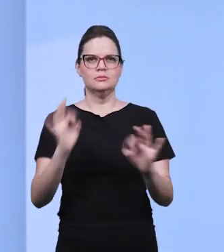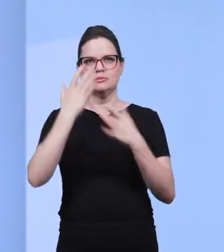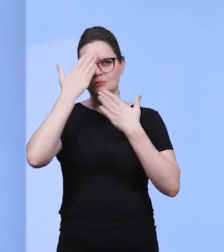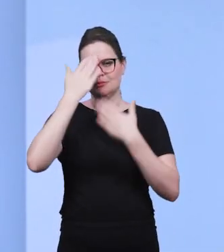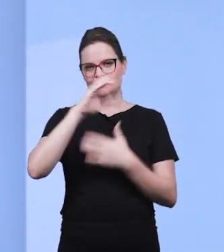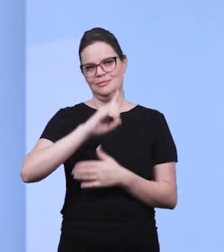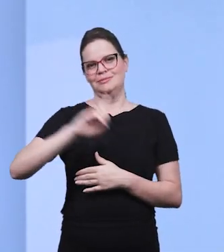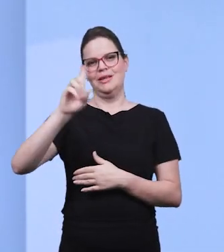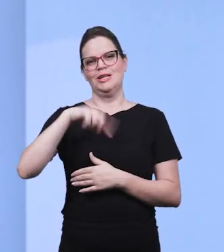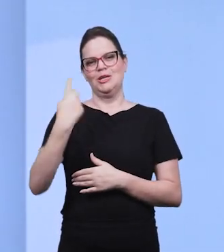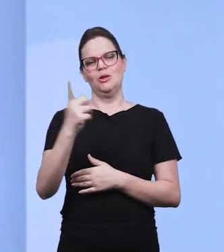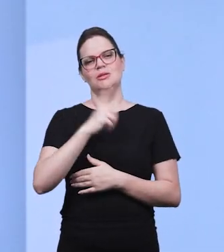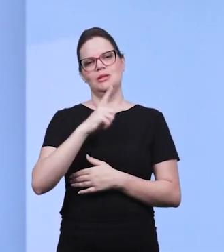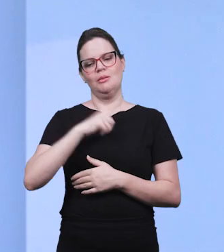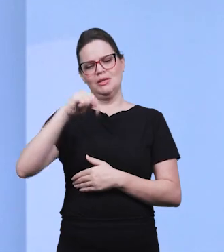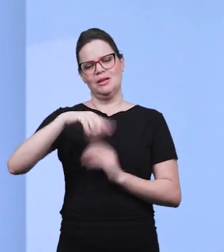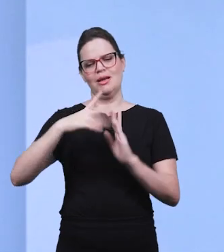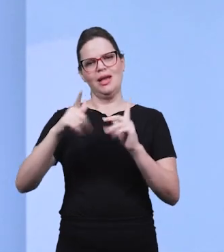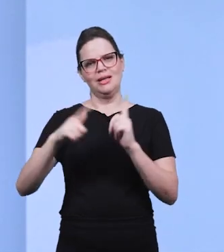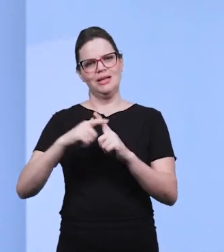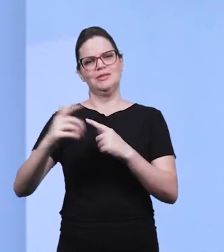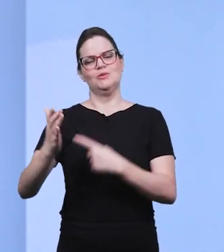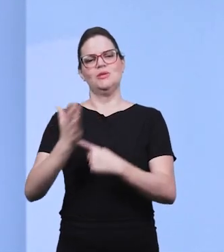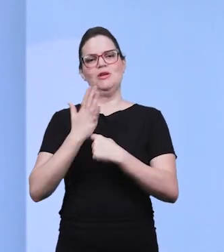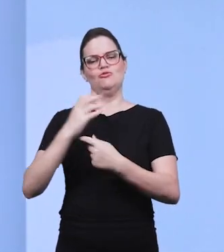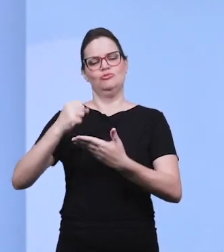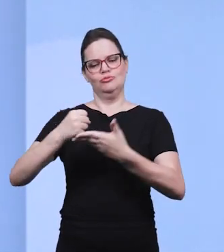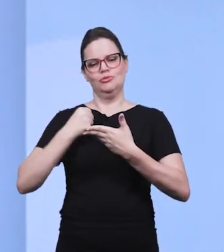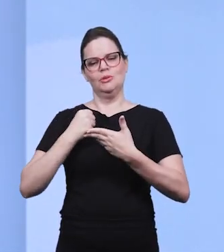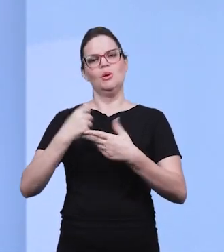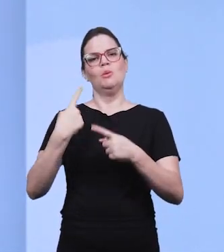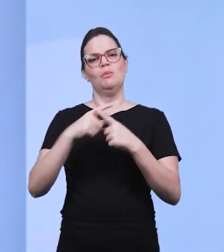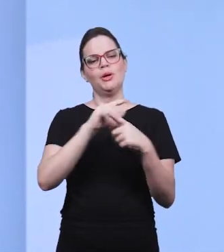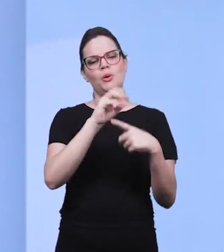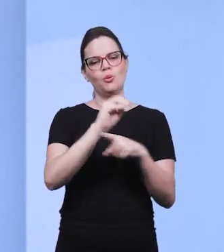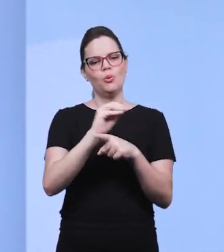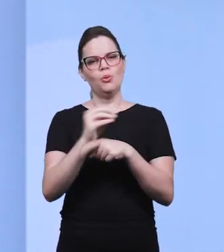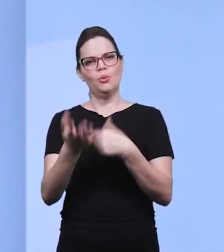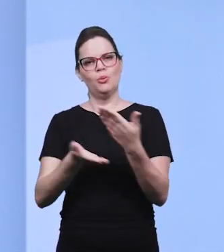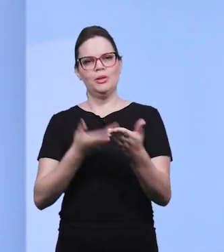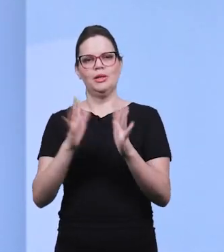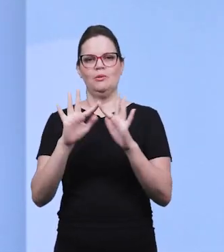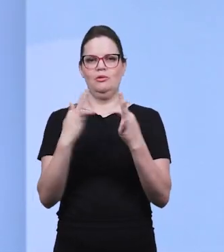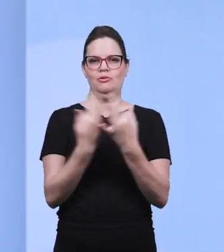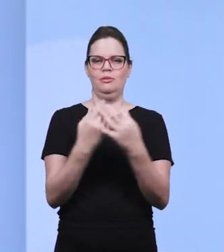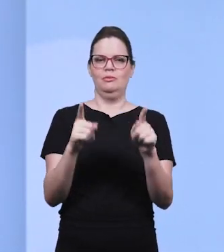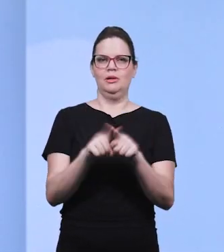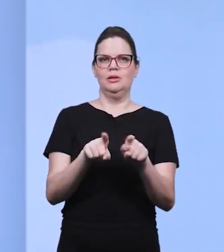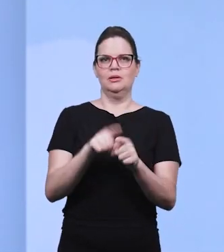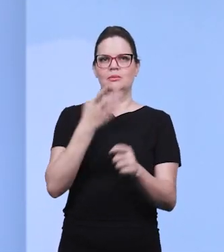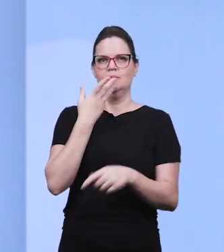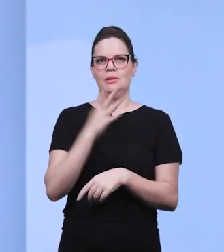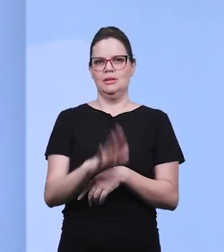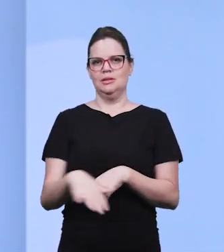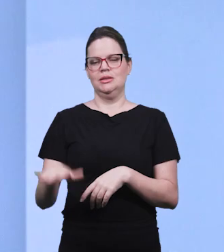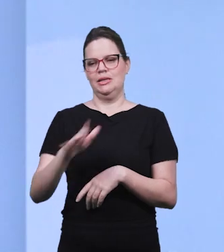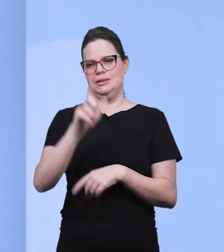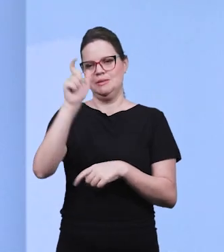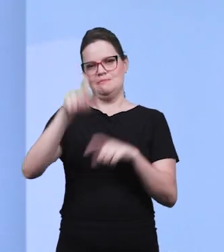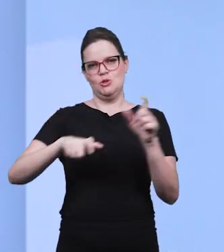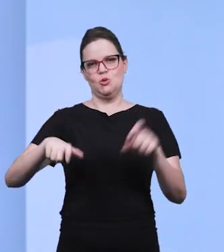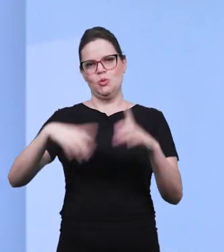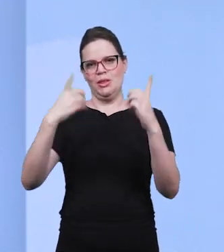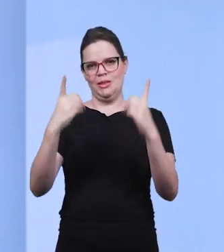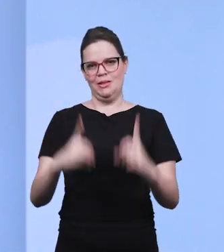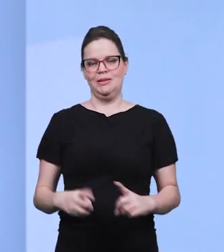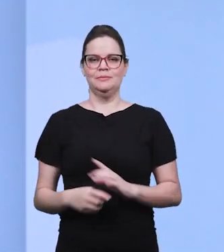Deus que nós temos esse recurso da igreja, né? Que tem esse olhar tão cuidadoso com as famílias e com as crianças com as pessoas que têm deficiência. Tem